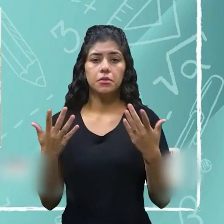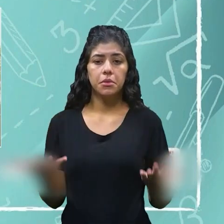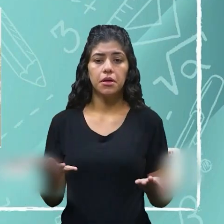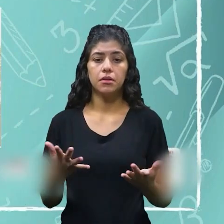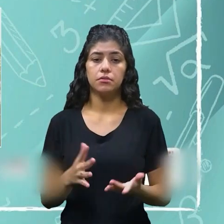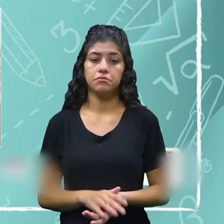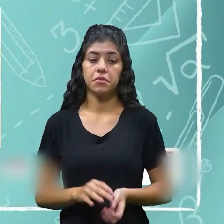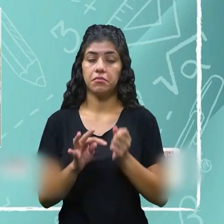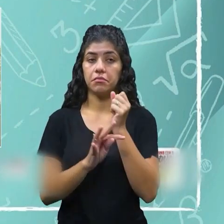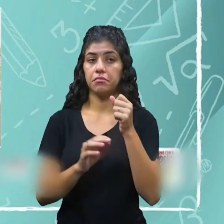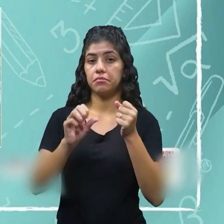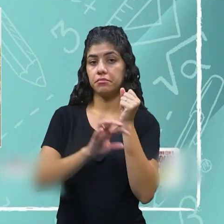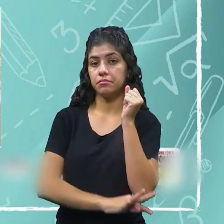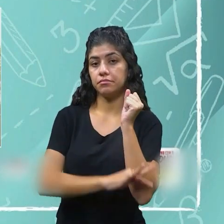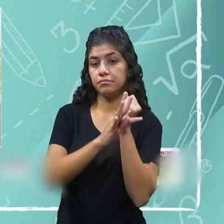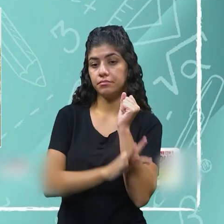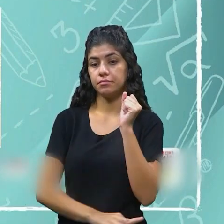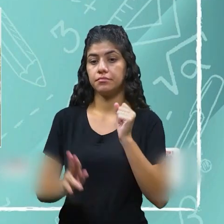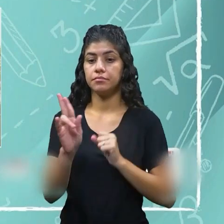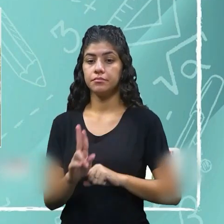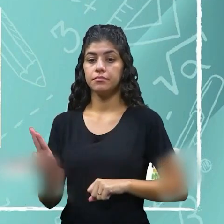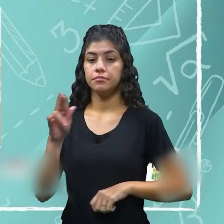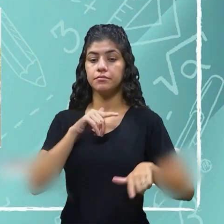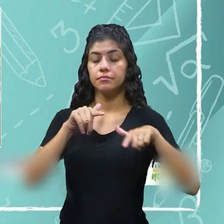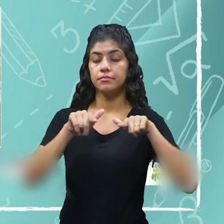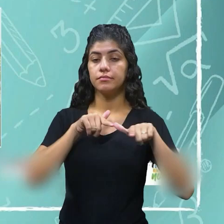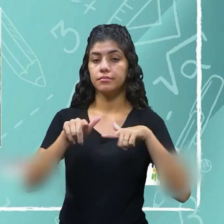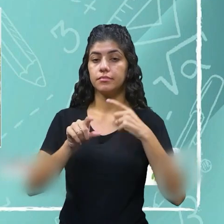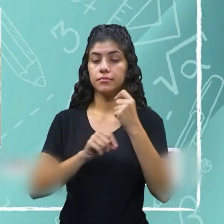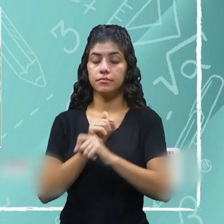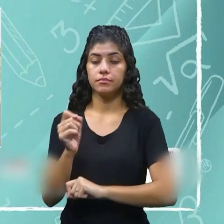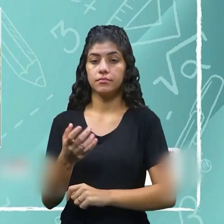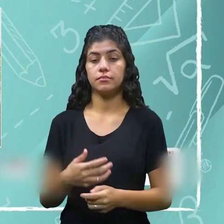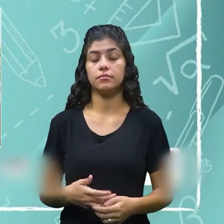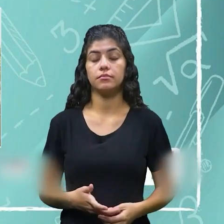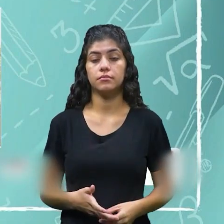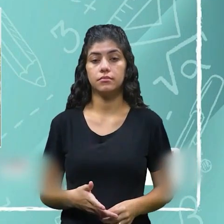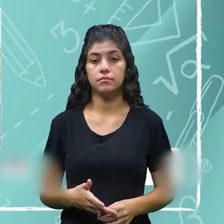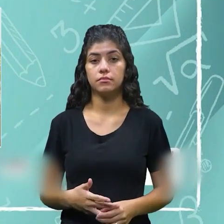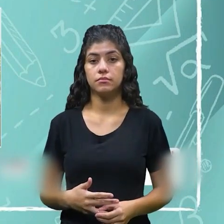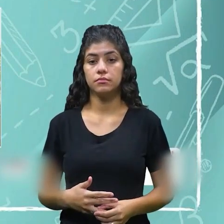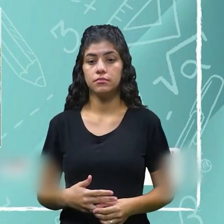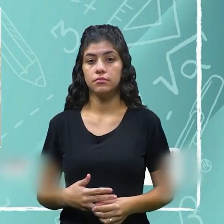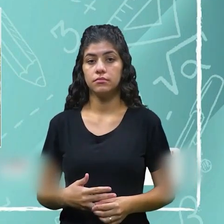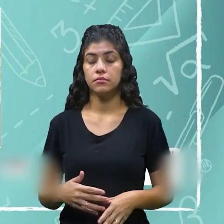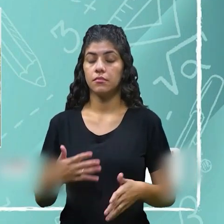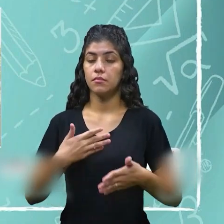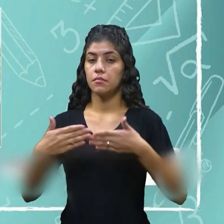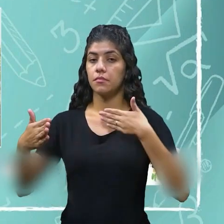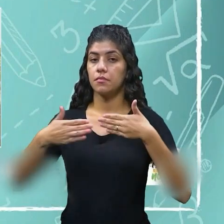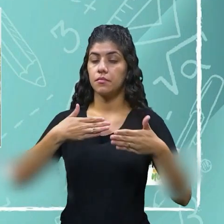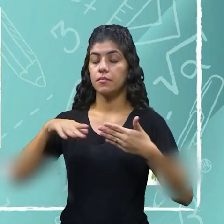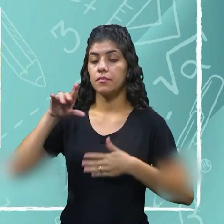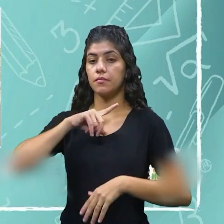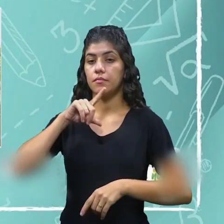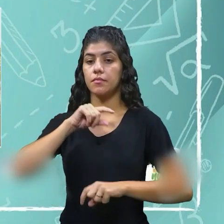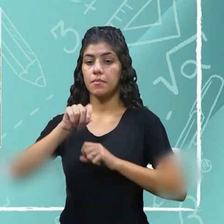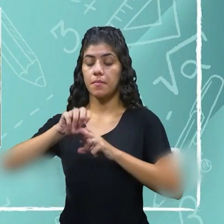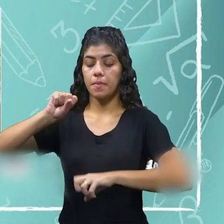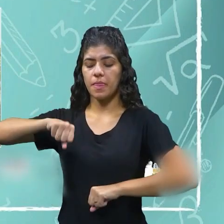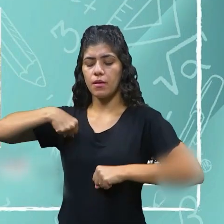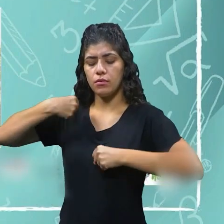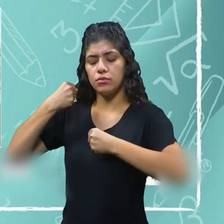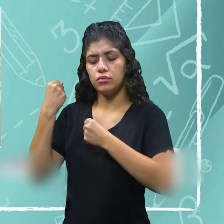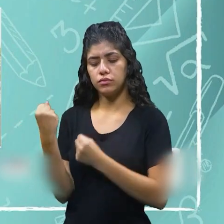para a física? O uso corriqueiro da palavra trabalho se emprega a qualquer atividade que exija esforço físico